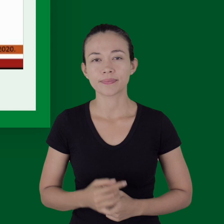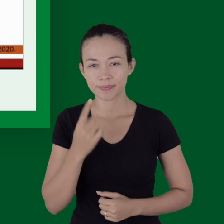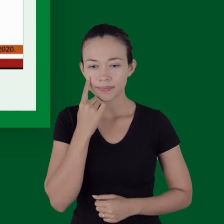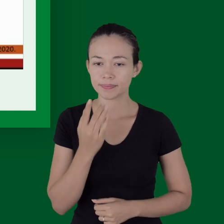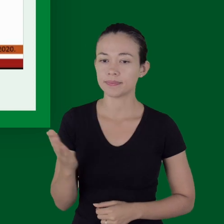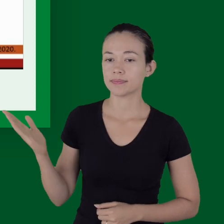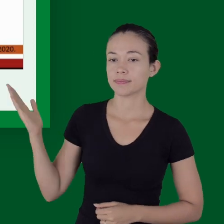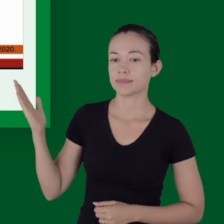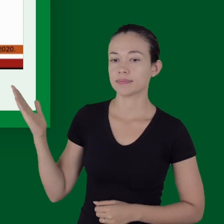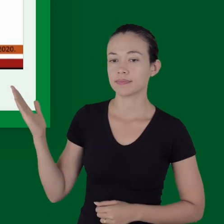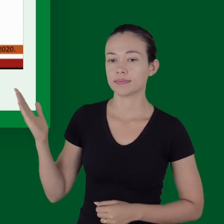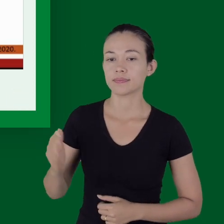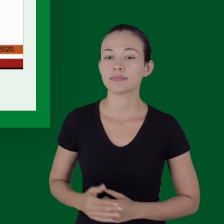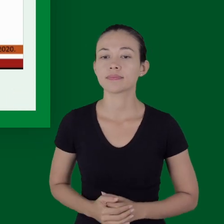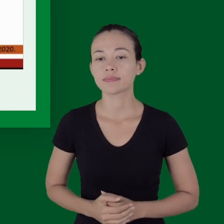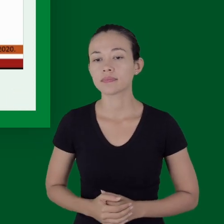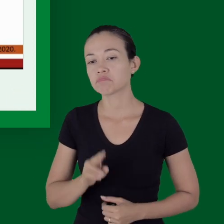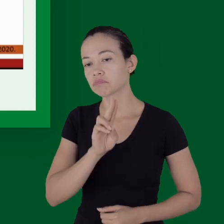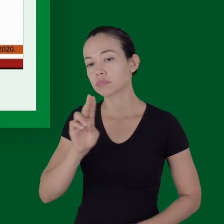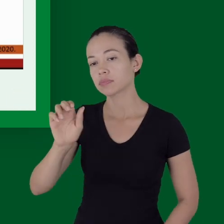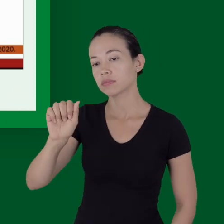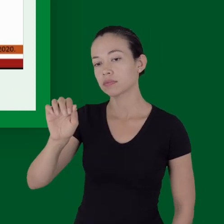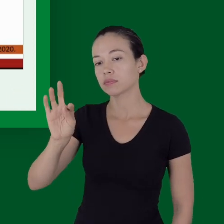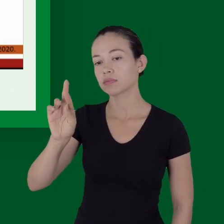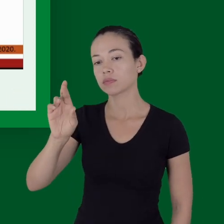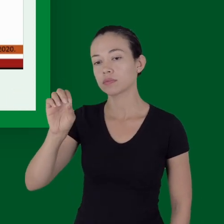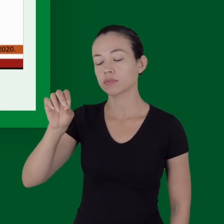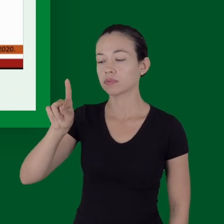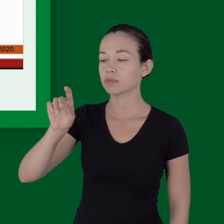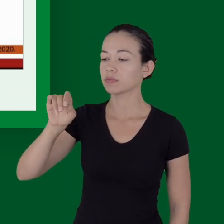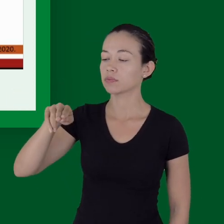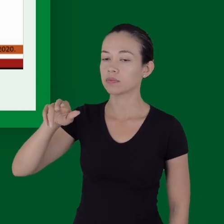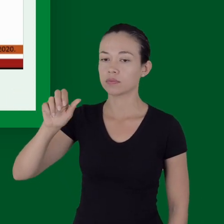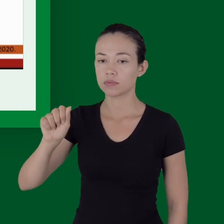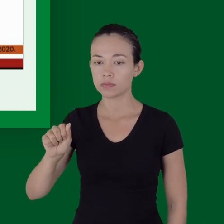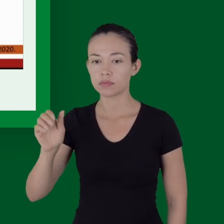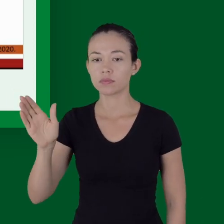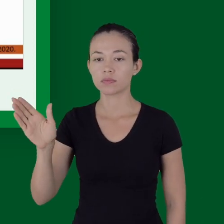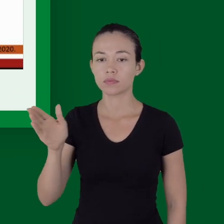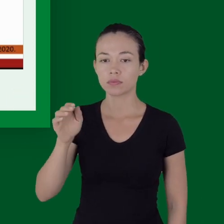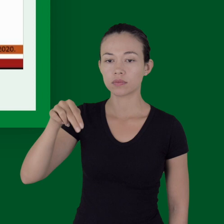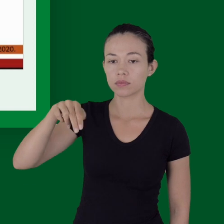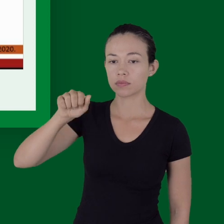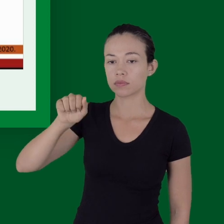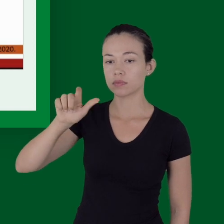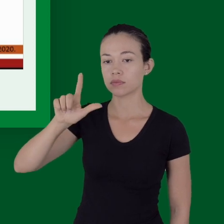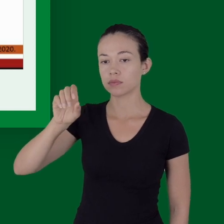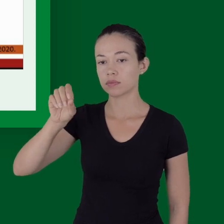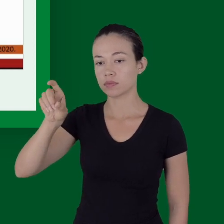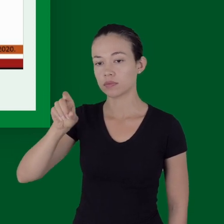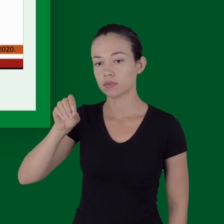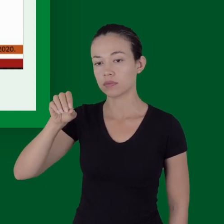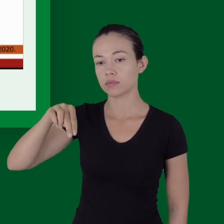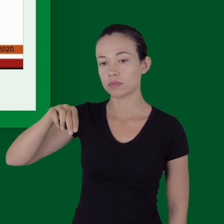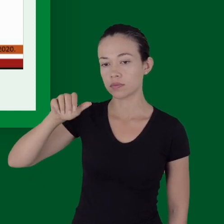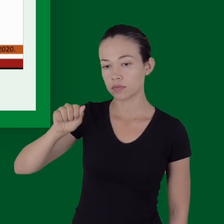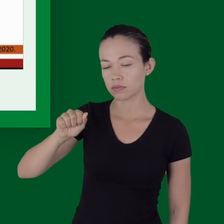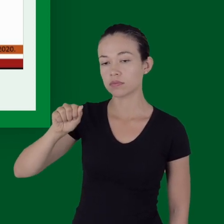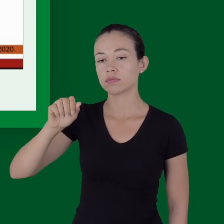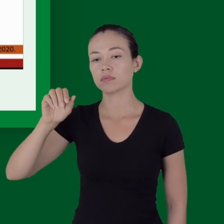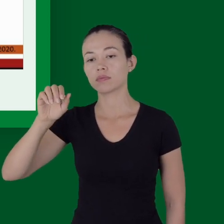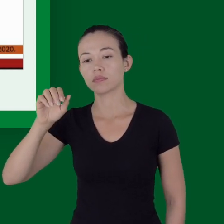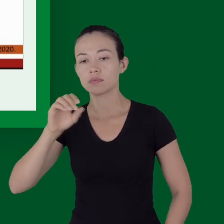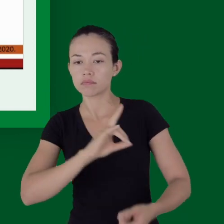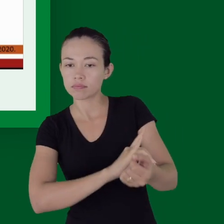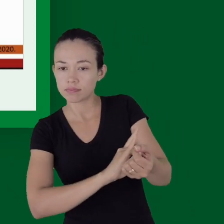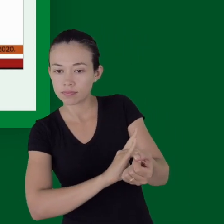ter um acesso venoso ou intraósseo são as seguintes drogas: atropina, naloxona, epinefrina e